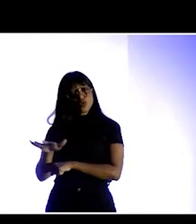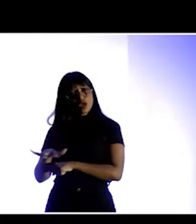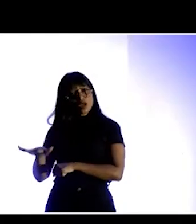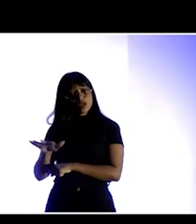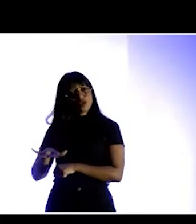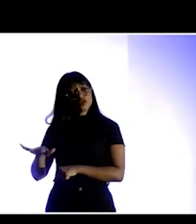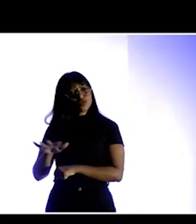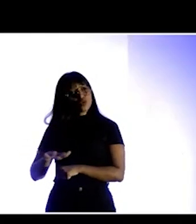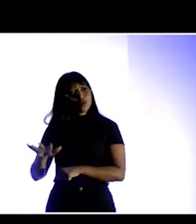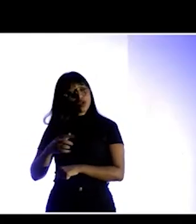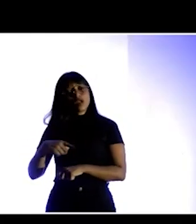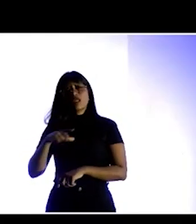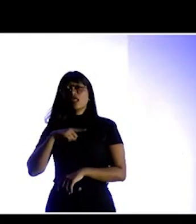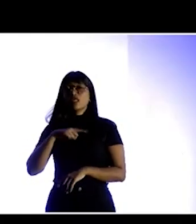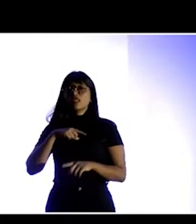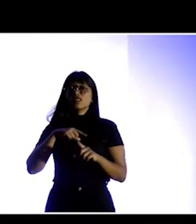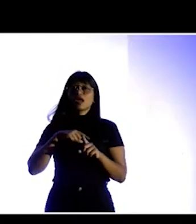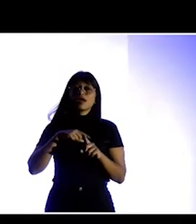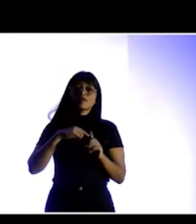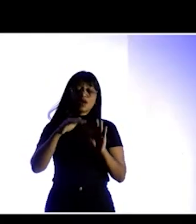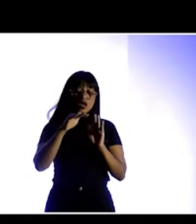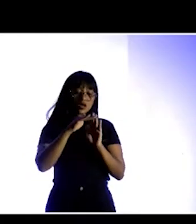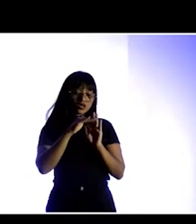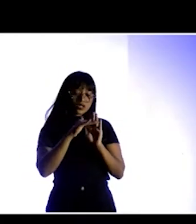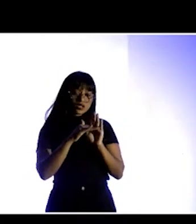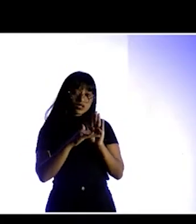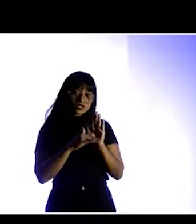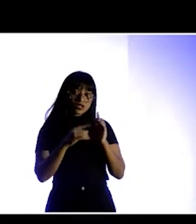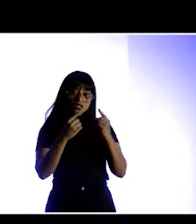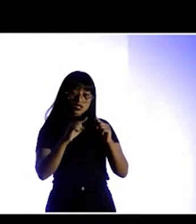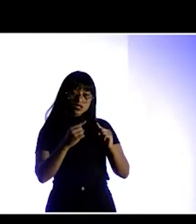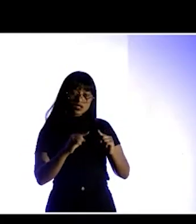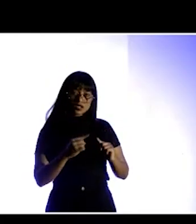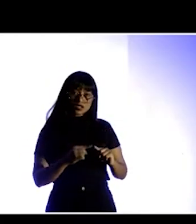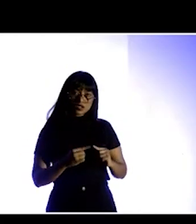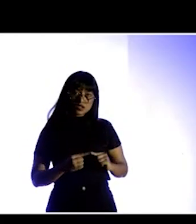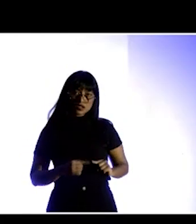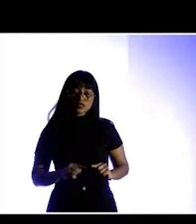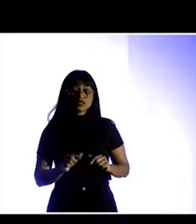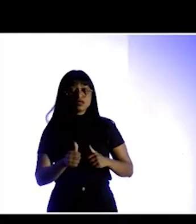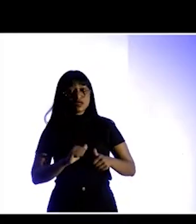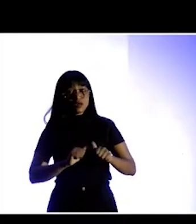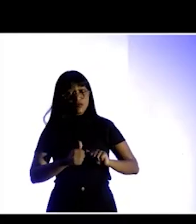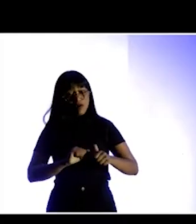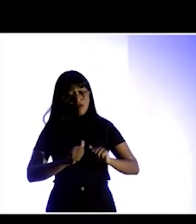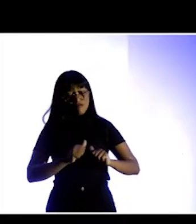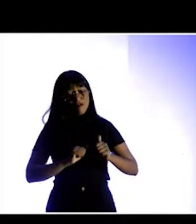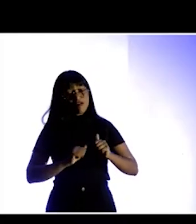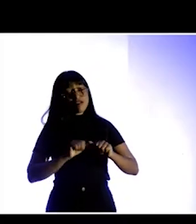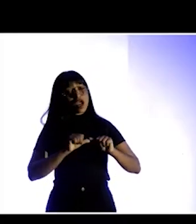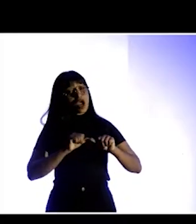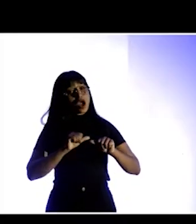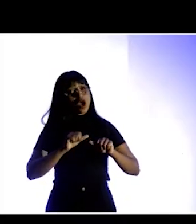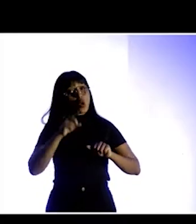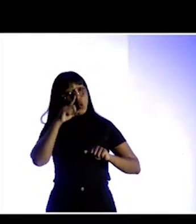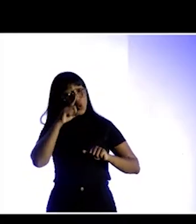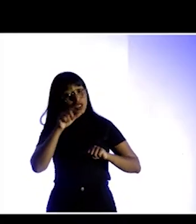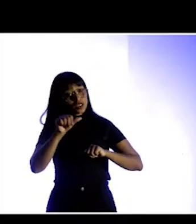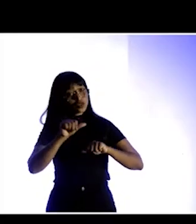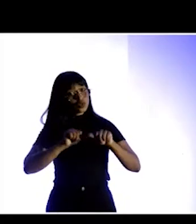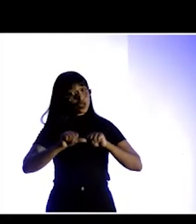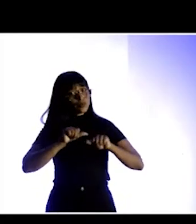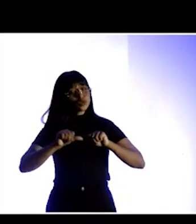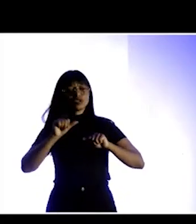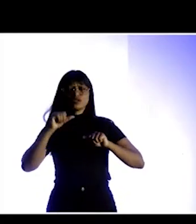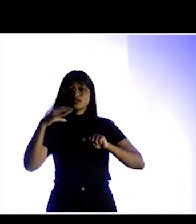pelo nosso monitor de seca. Avaliamos especificamente o risco da mudança do clima para setores usuários específicos. Isso é